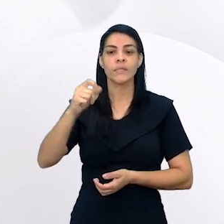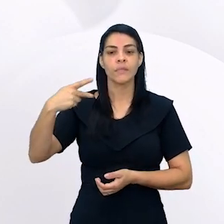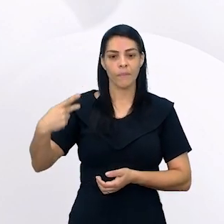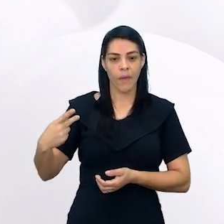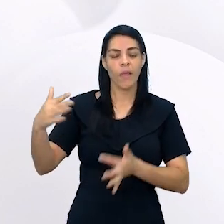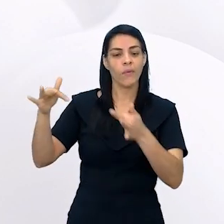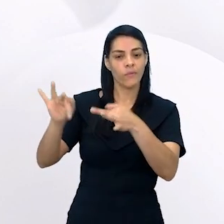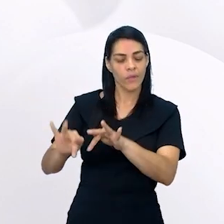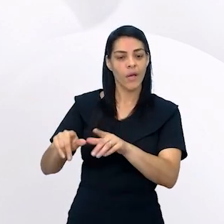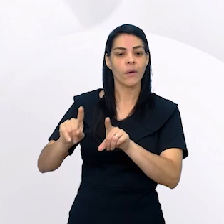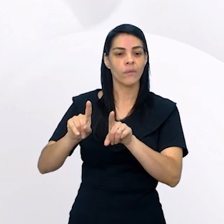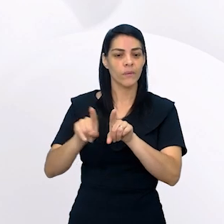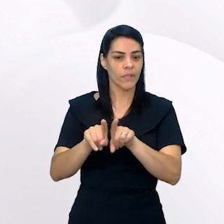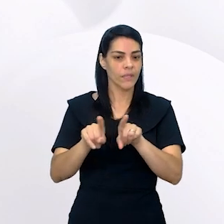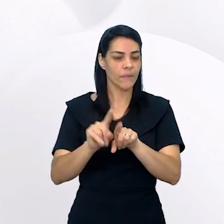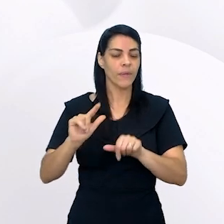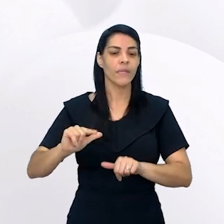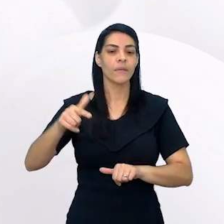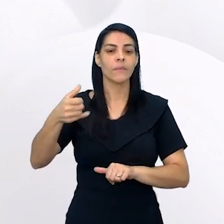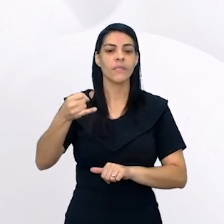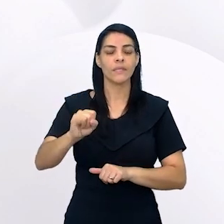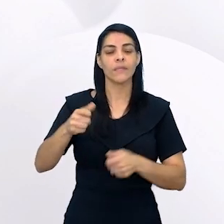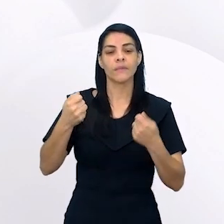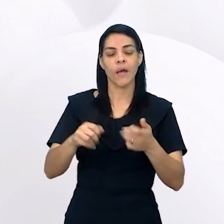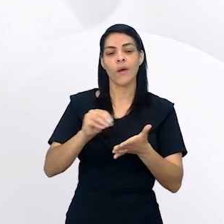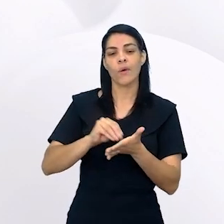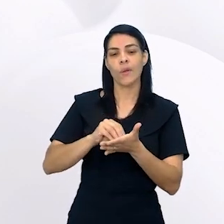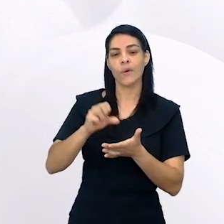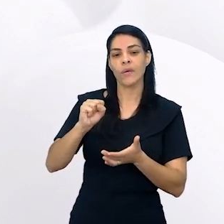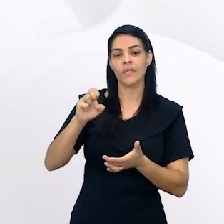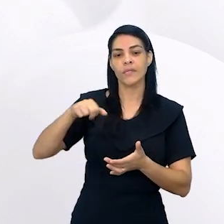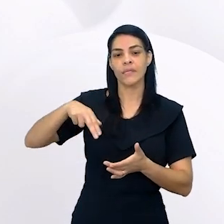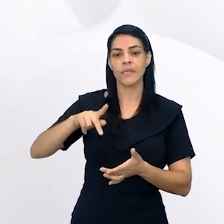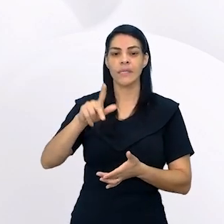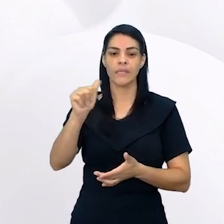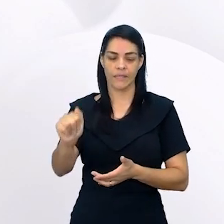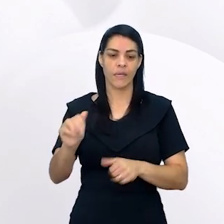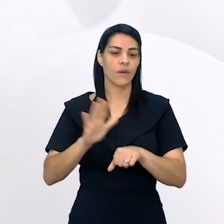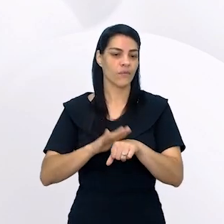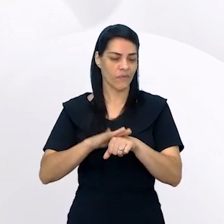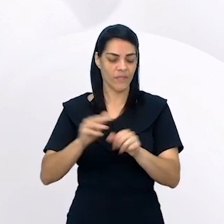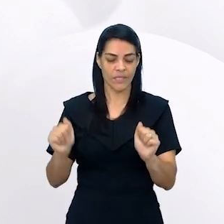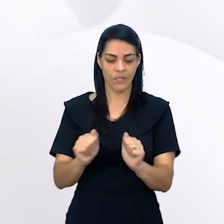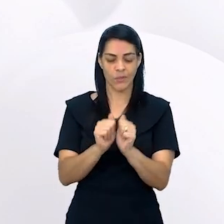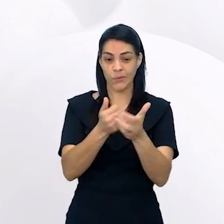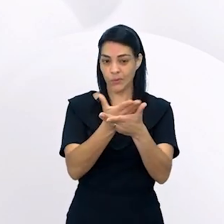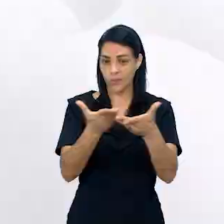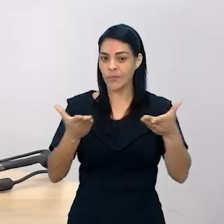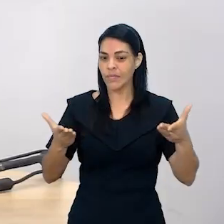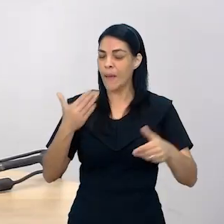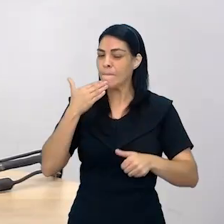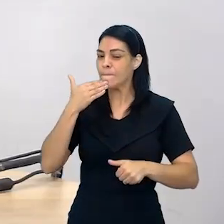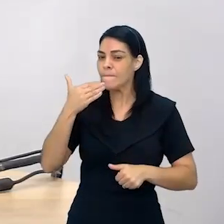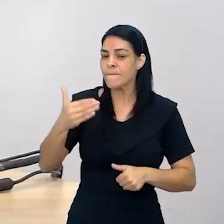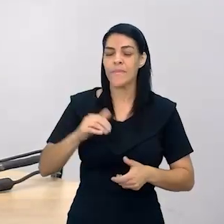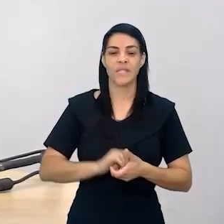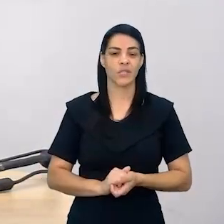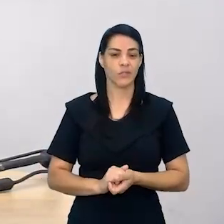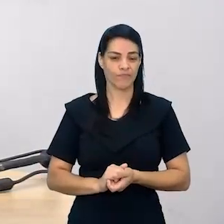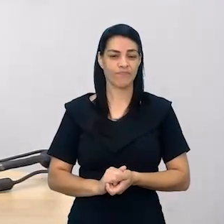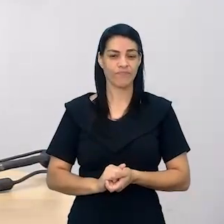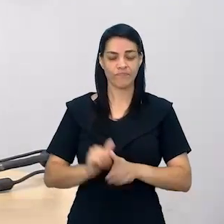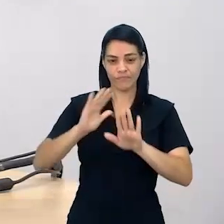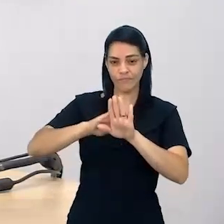e depois aí vocês vão precisar colocar a senha eu vou fazer esse procedimento com vocês agora eu vou pedir para o